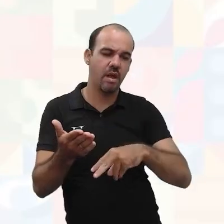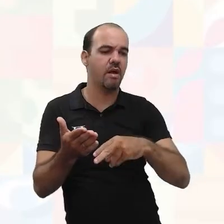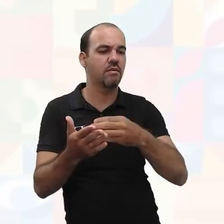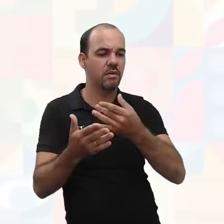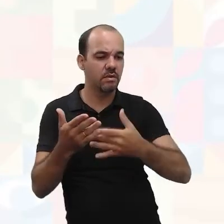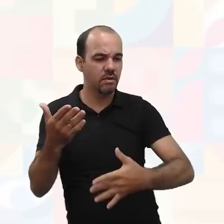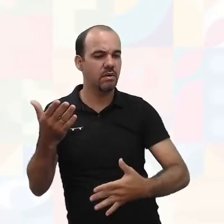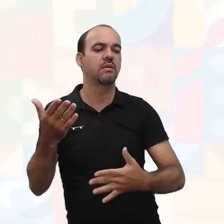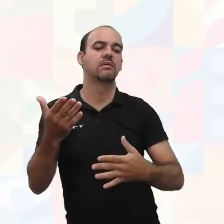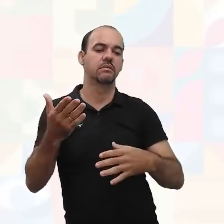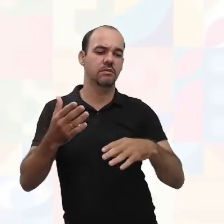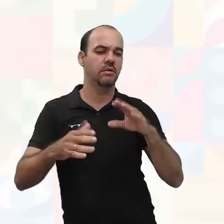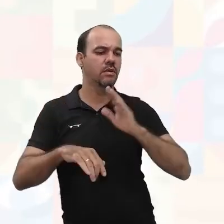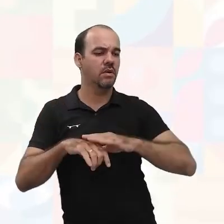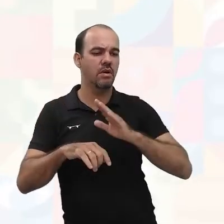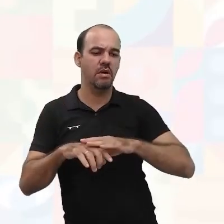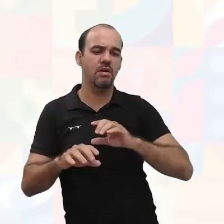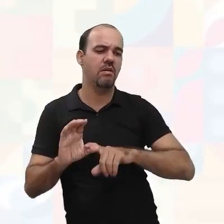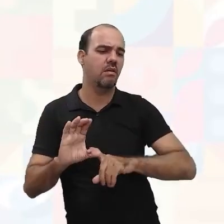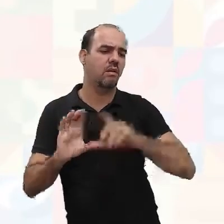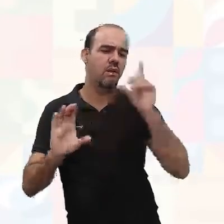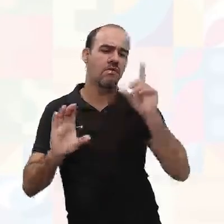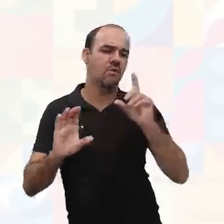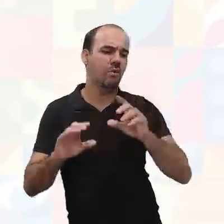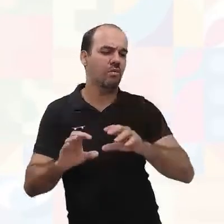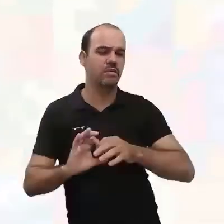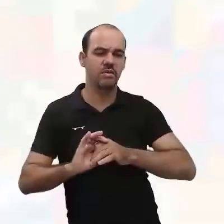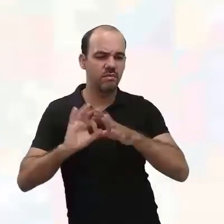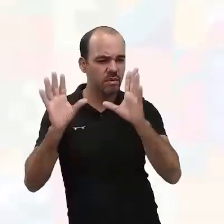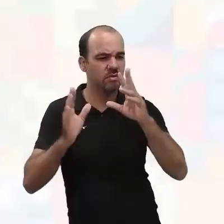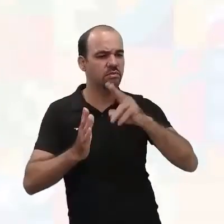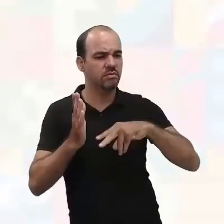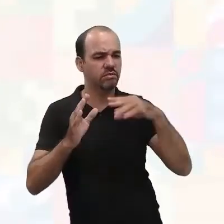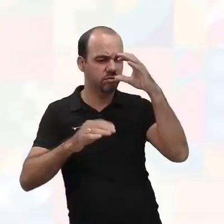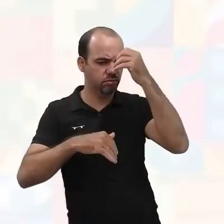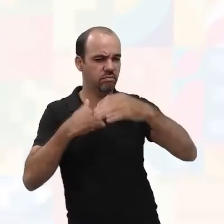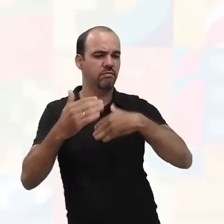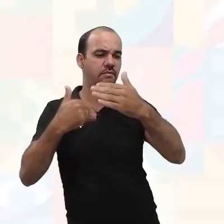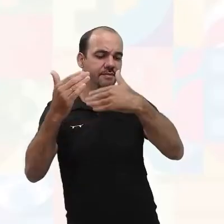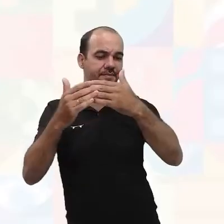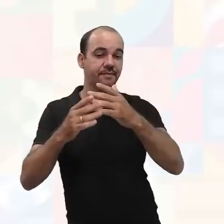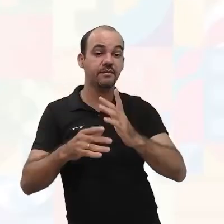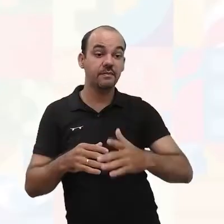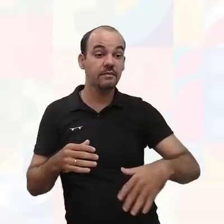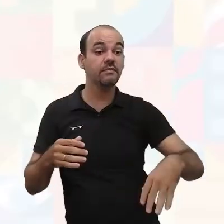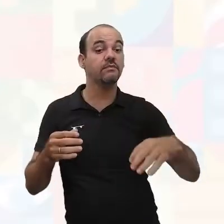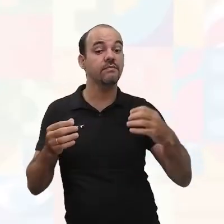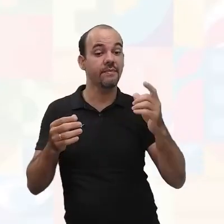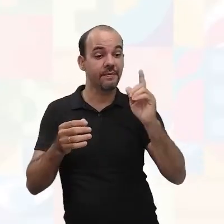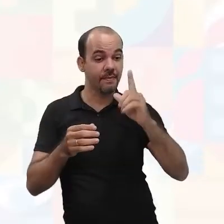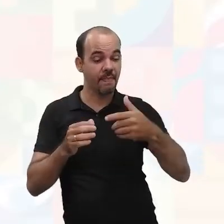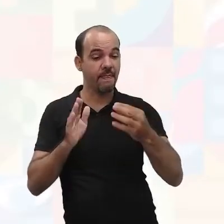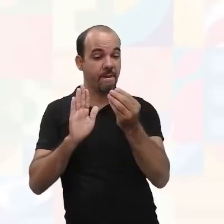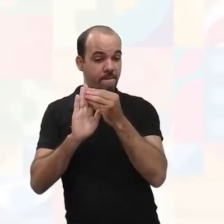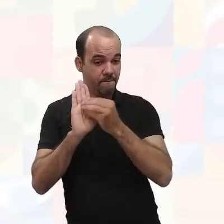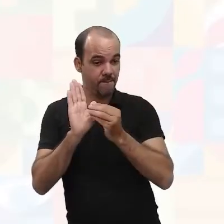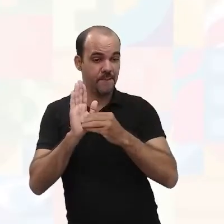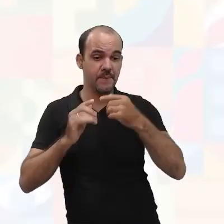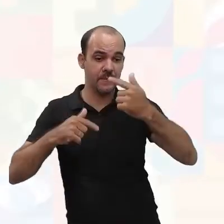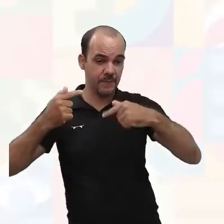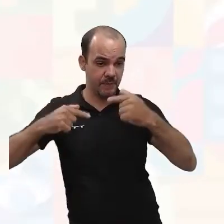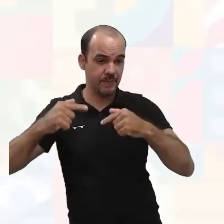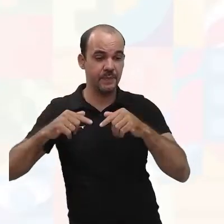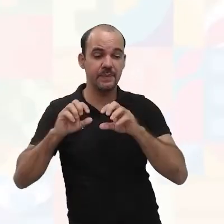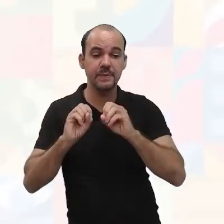pioneiros da educação, estava traçar diretrizes de uma nova política nacional de educação e ensino em todos os